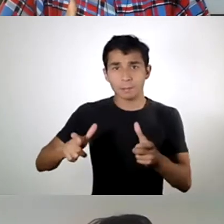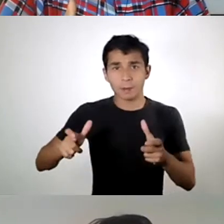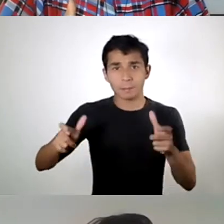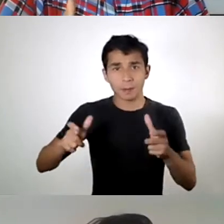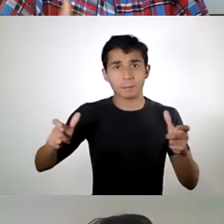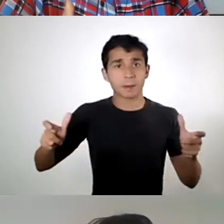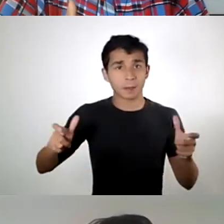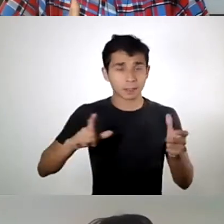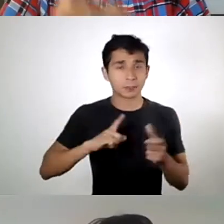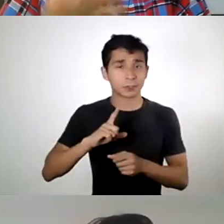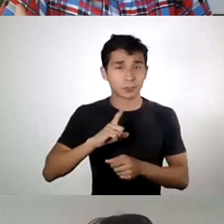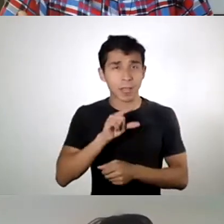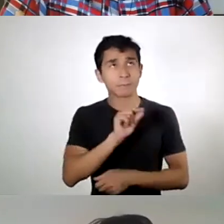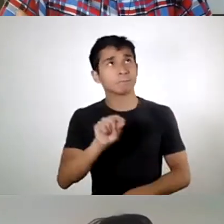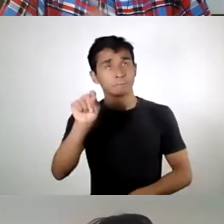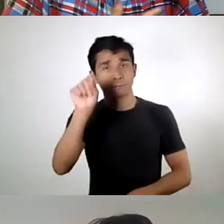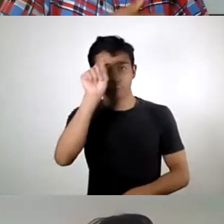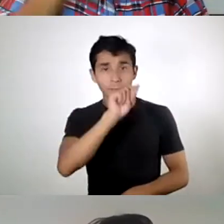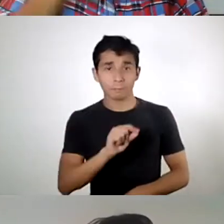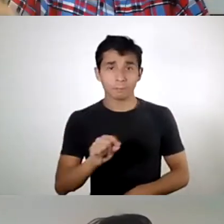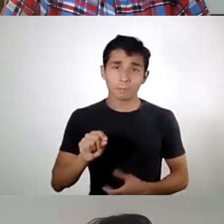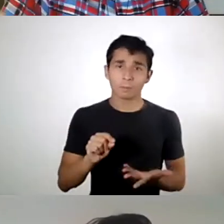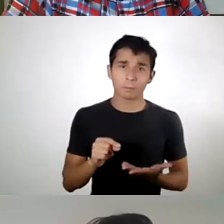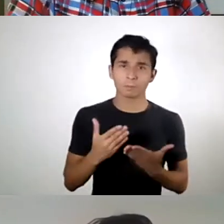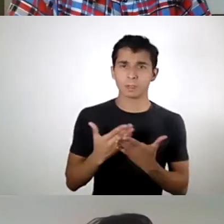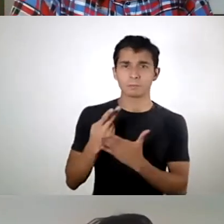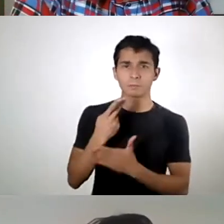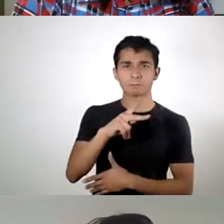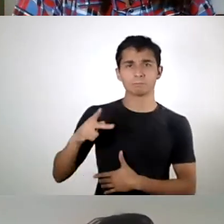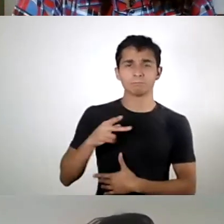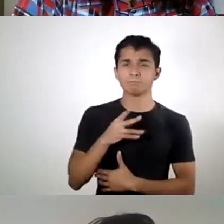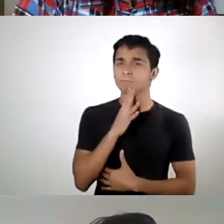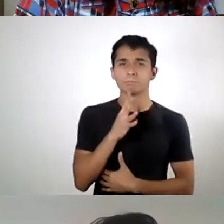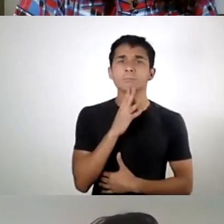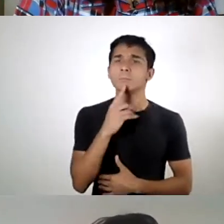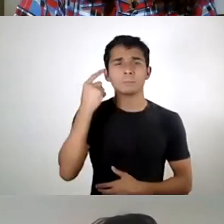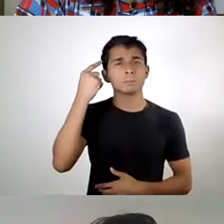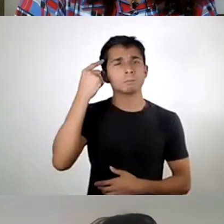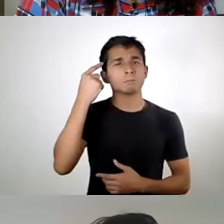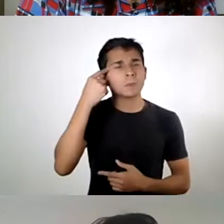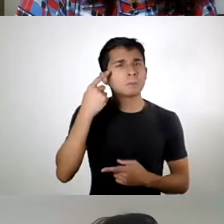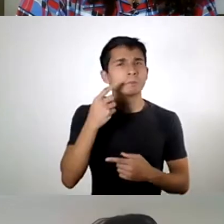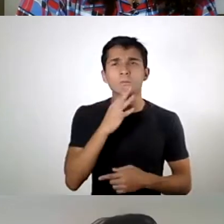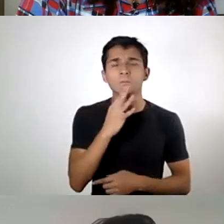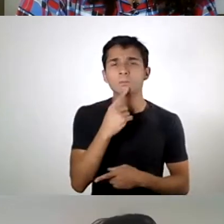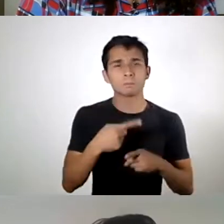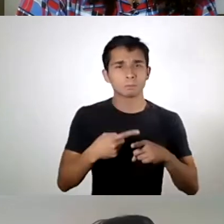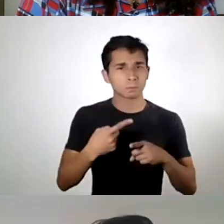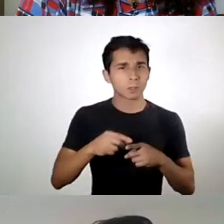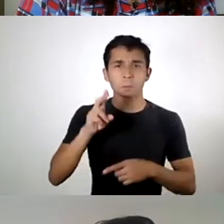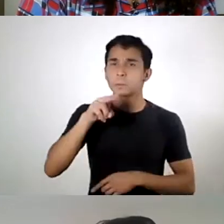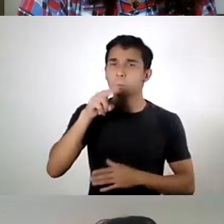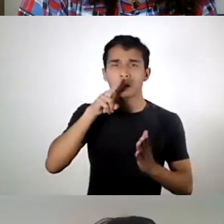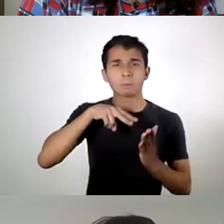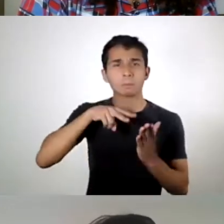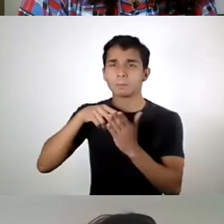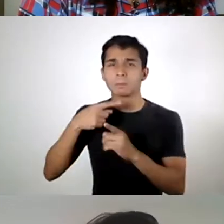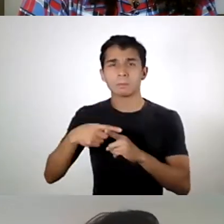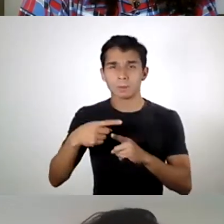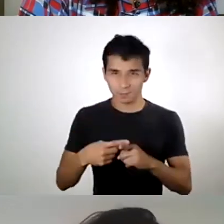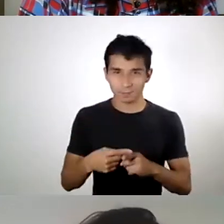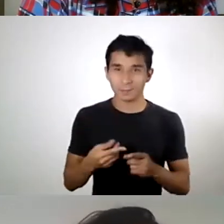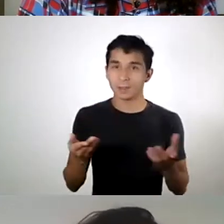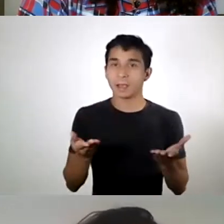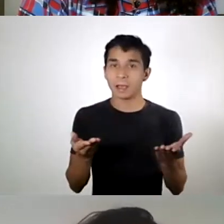gente se perguntar o porquê que a gente não conhece as autoras, por que a gente nunca viu, né? Então, eu vou aqui colocar aqui na tela algumas mini